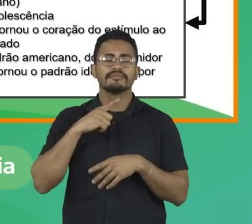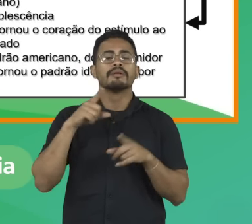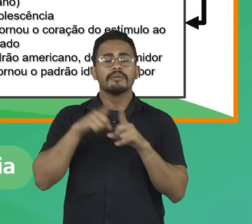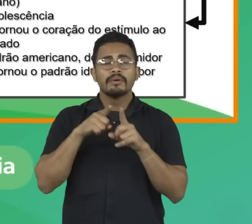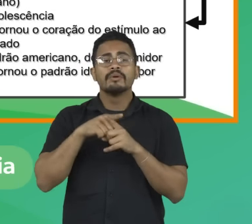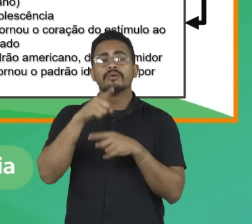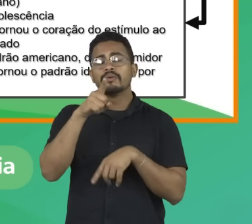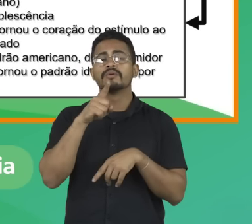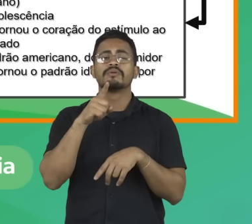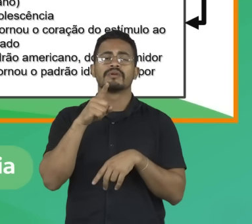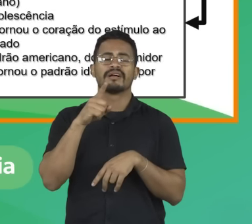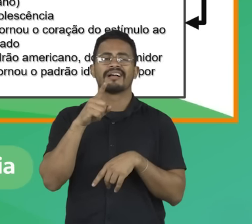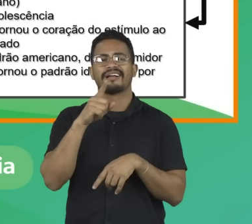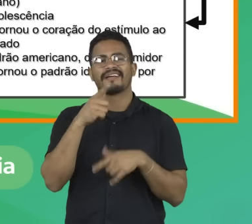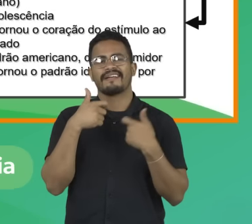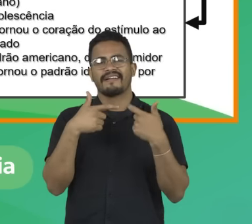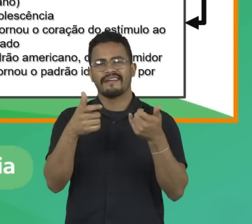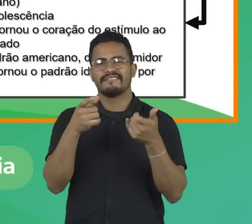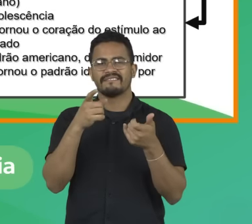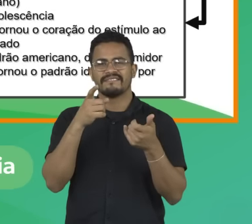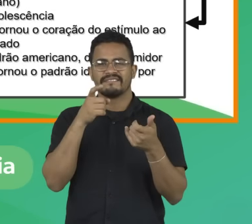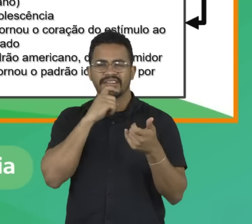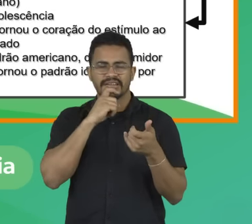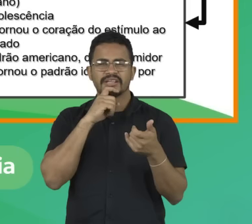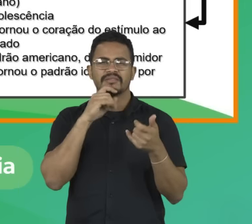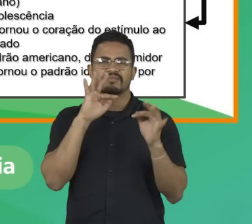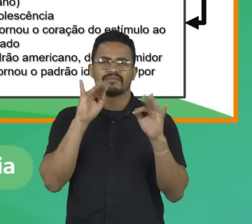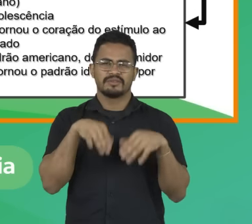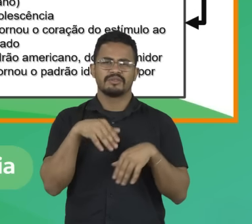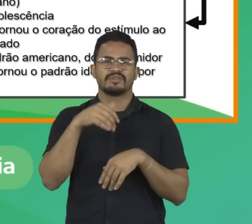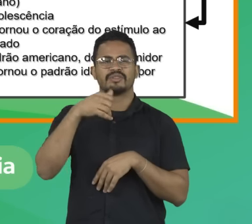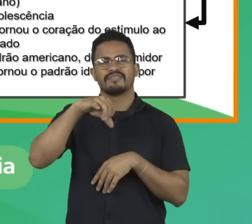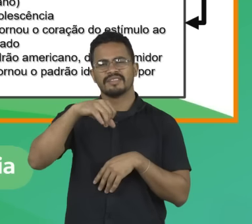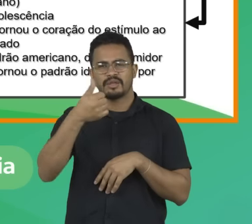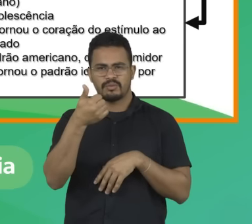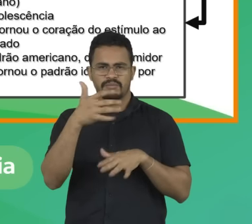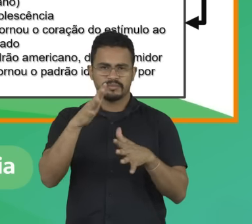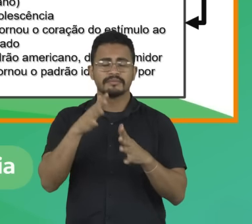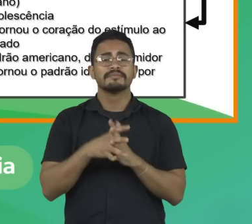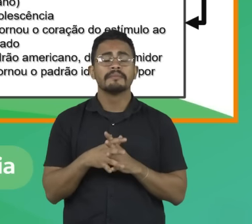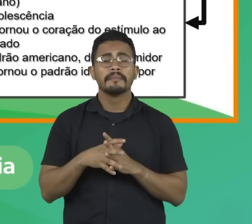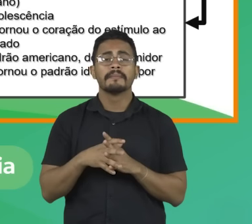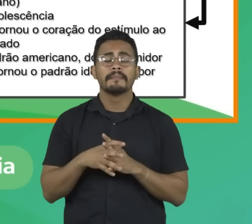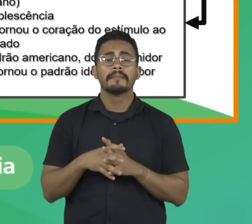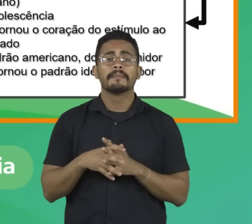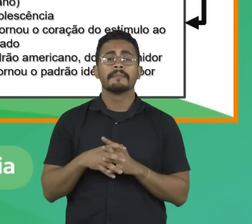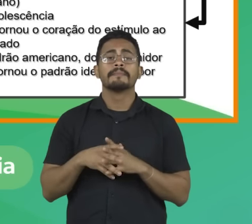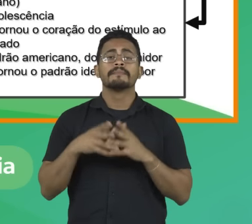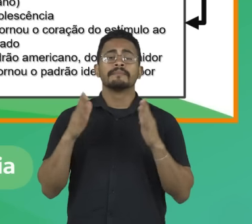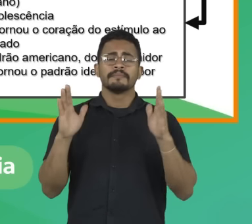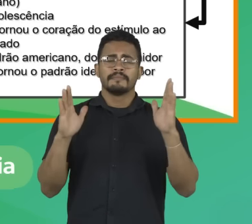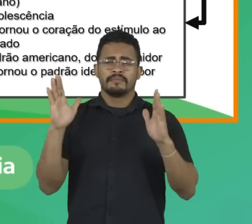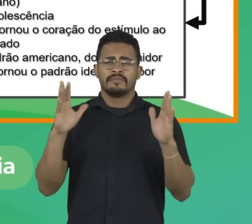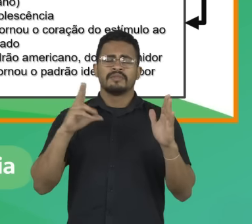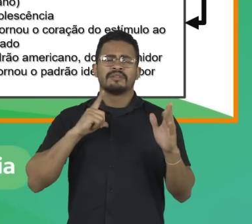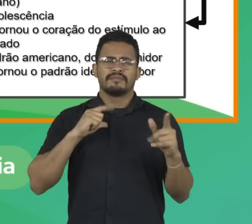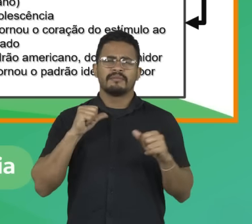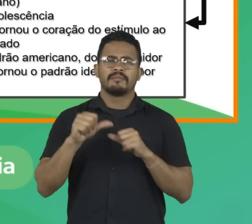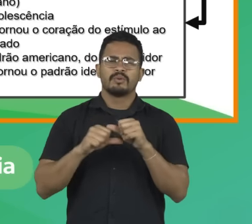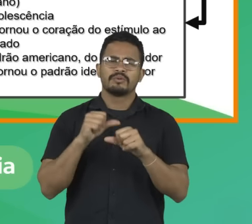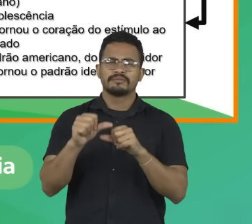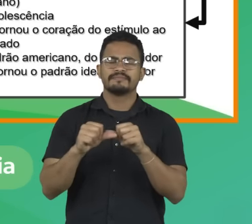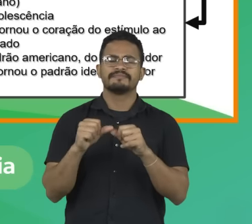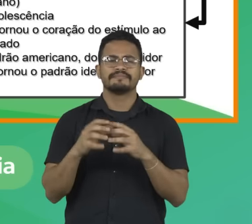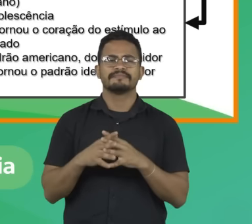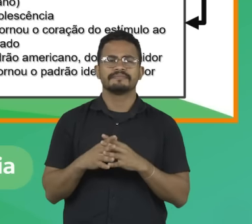91. Então, durante esse período, 60 a 90, nós tivemos uma certa mudança na